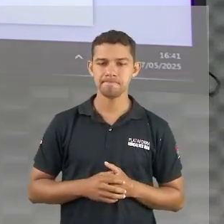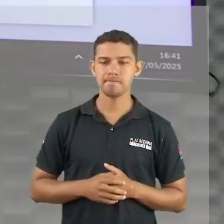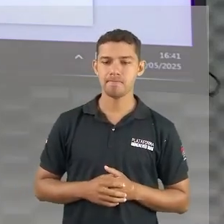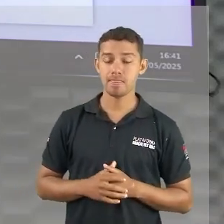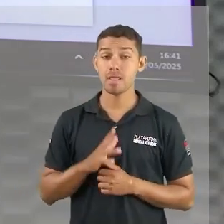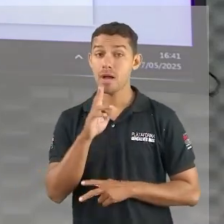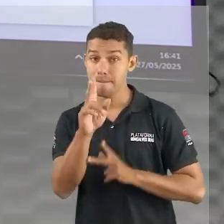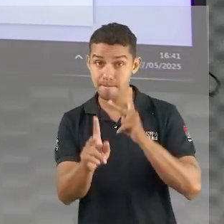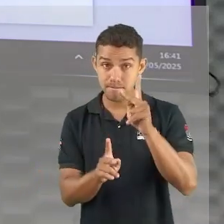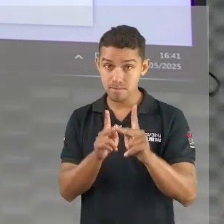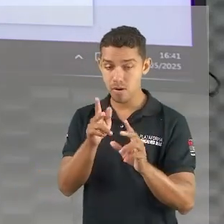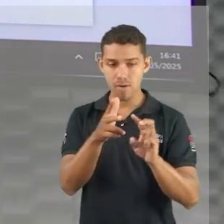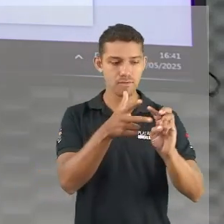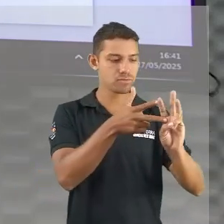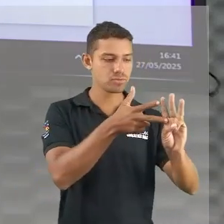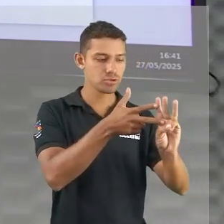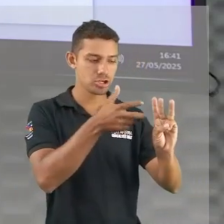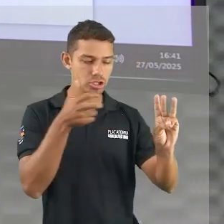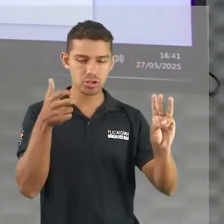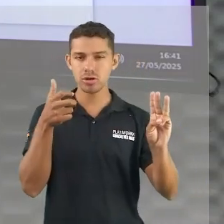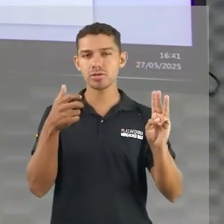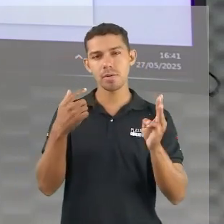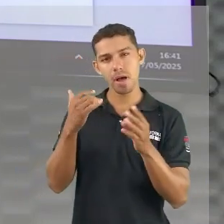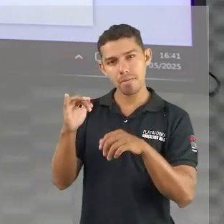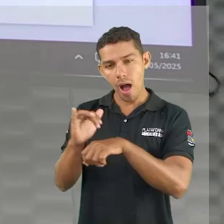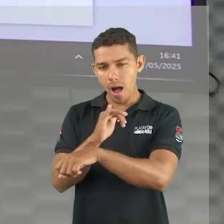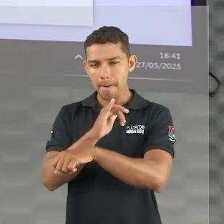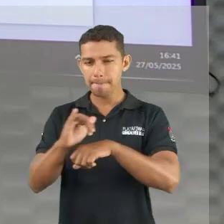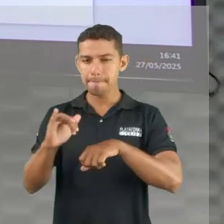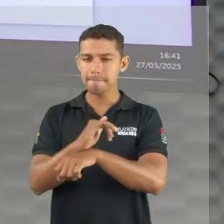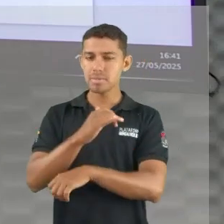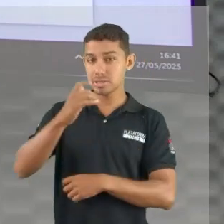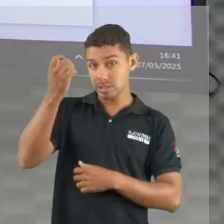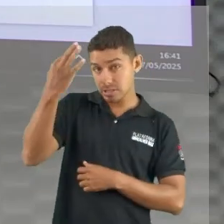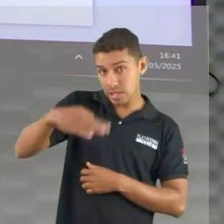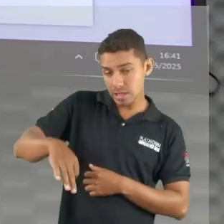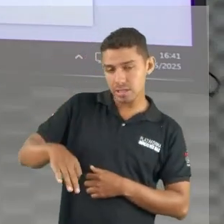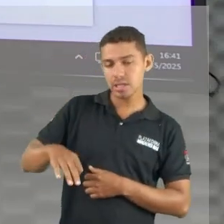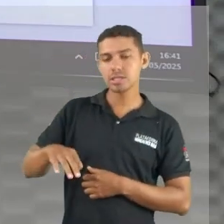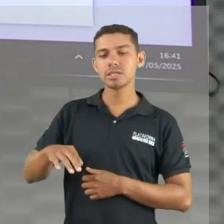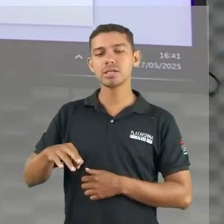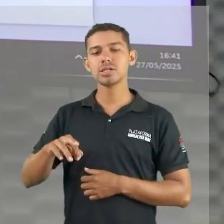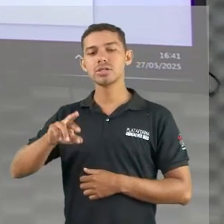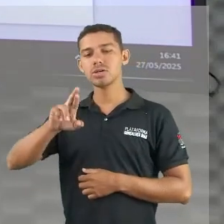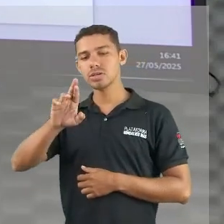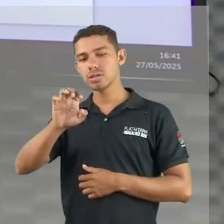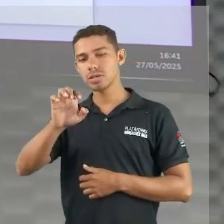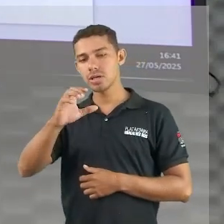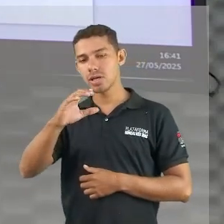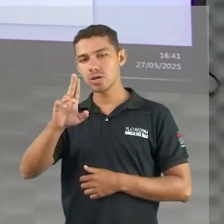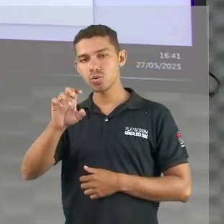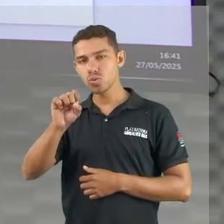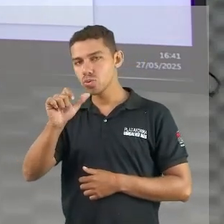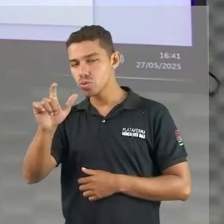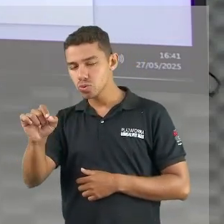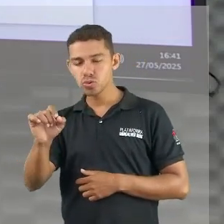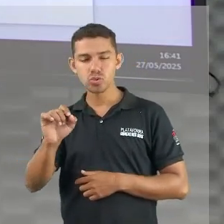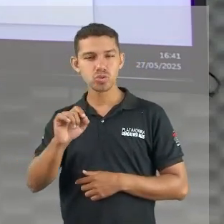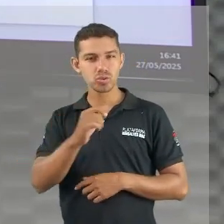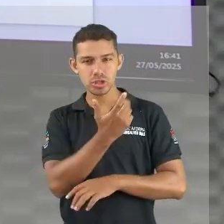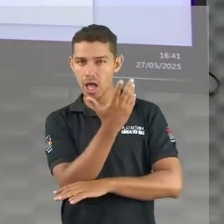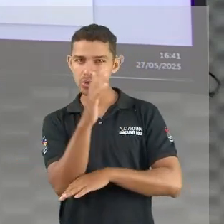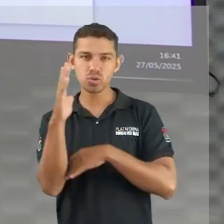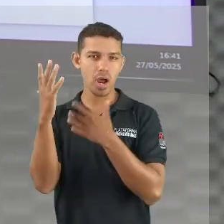sempre usaram formas de manejo adequada dos recursos naturais, de modo a preservar